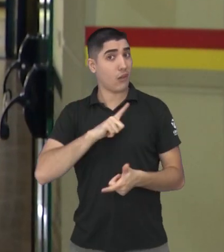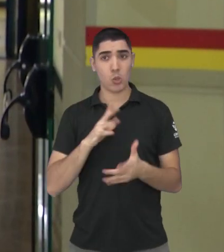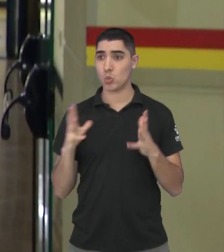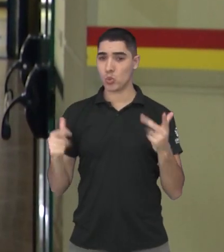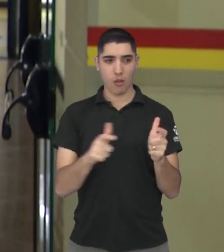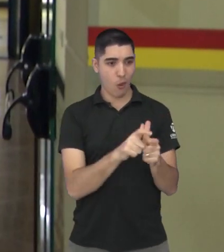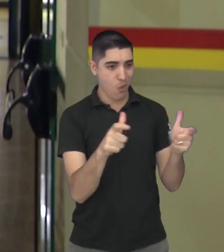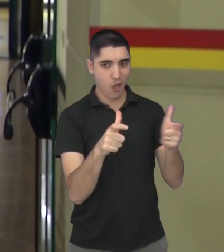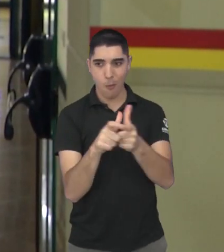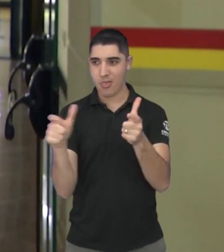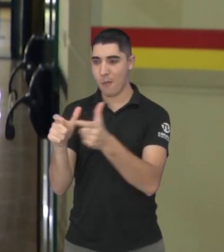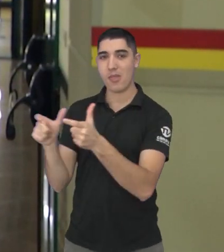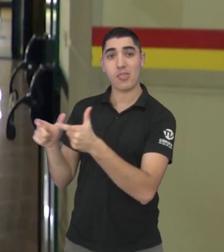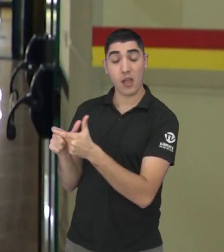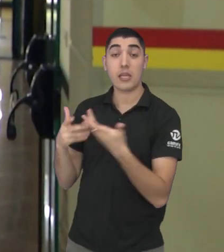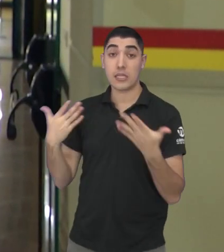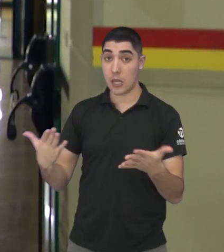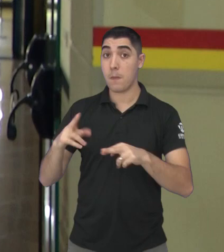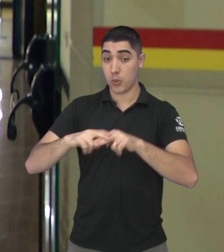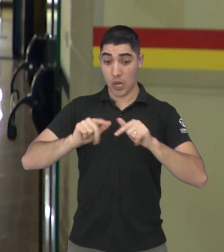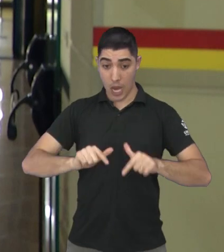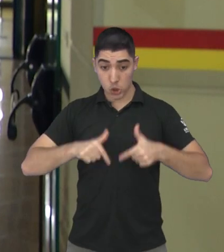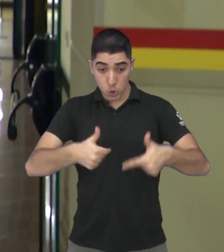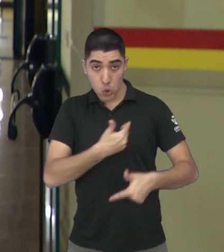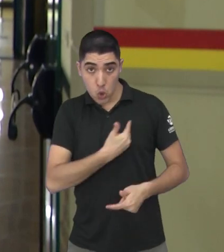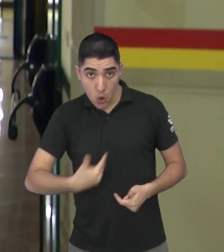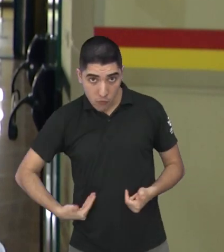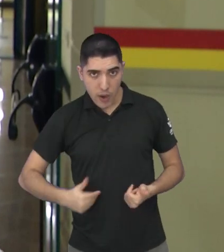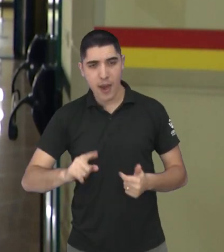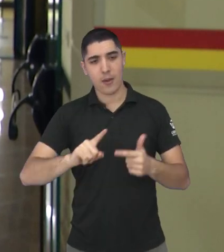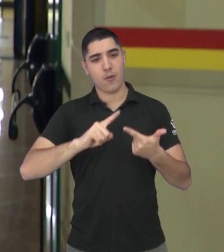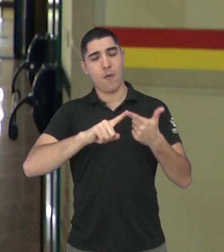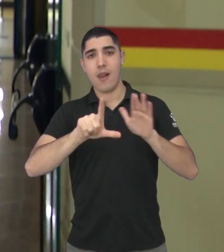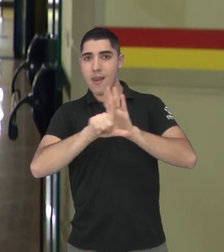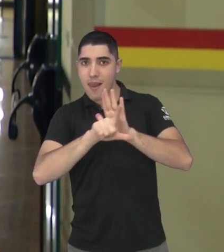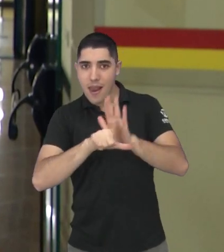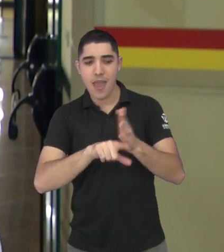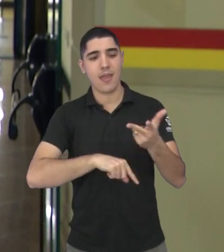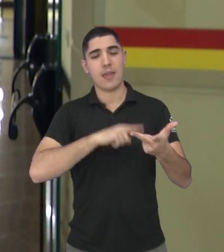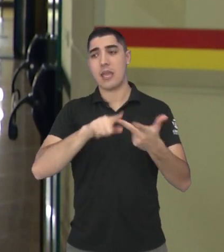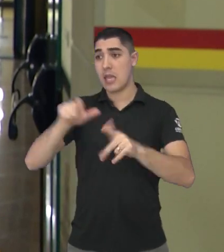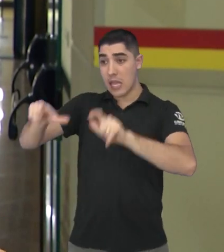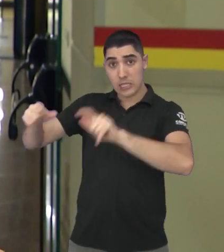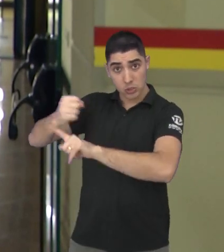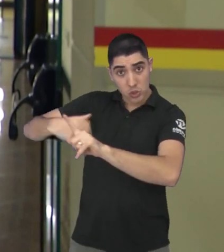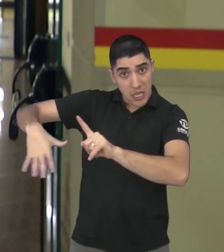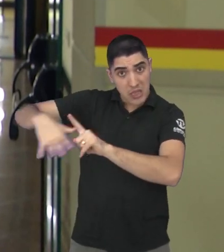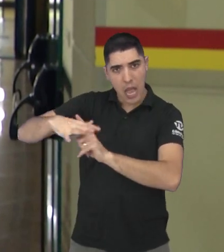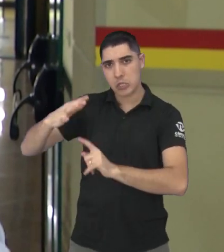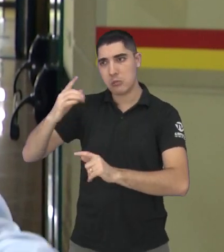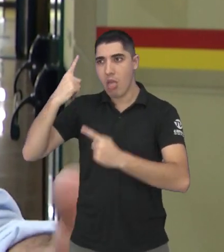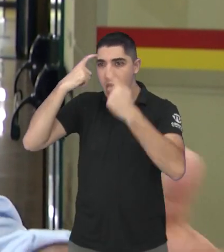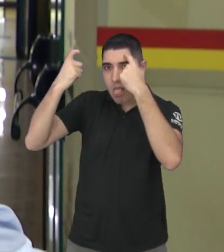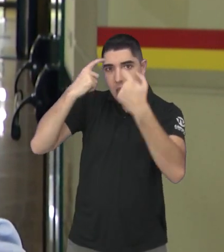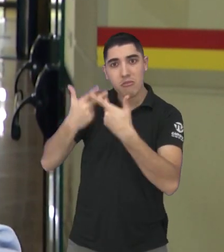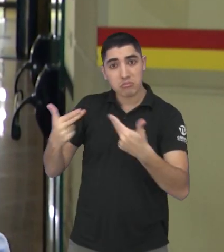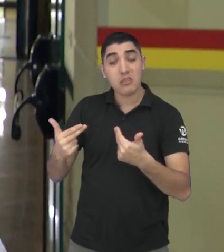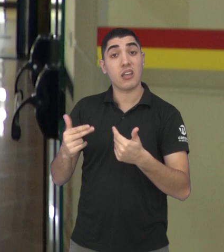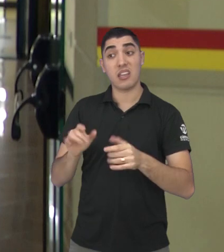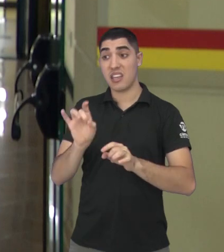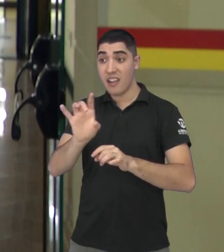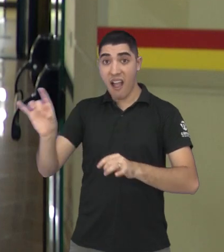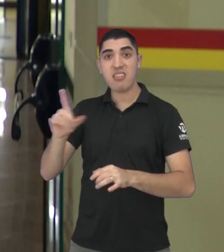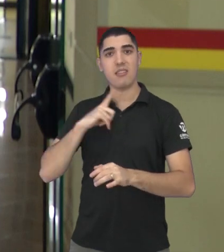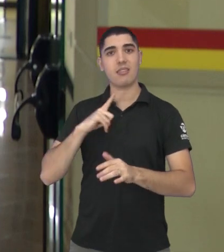pelo Instagram Então acho que essa conjuntura E essas políticas públicas que que fazemos essa ideia também que a população e que os